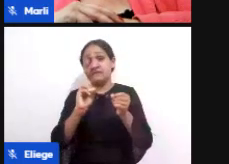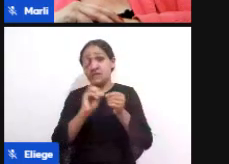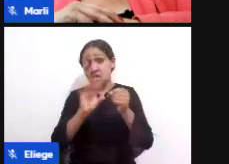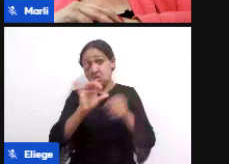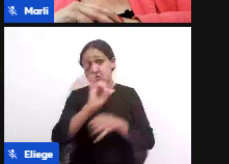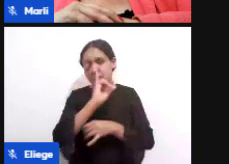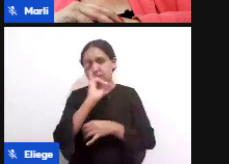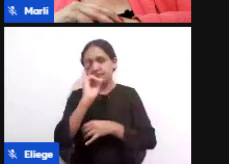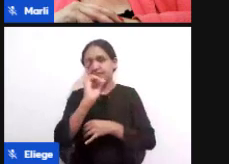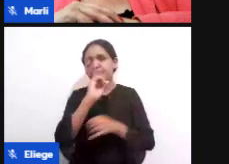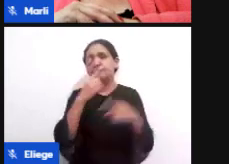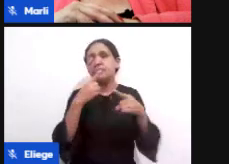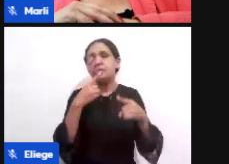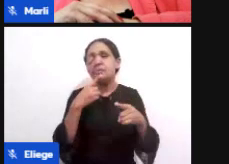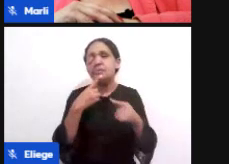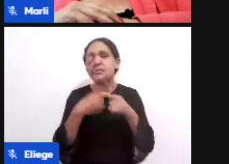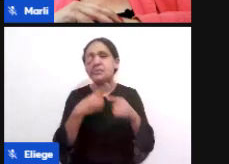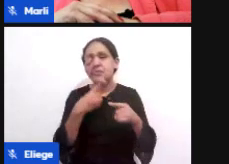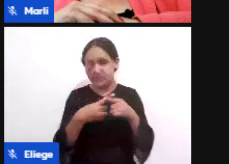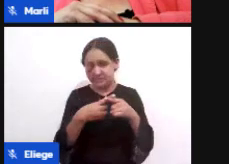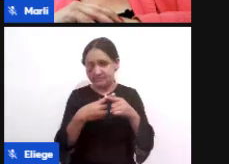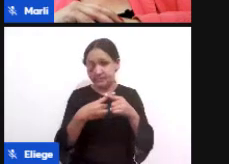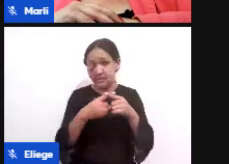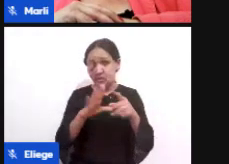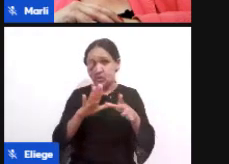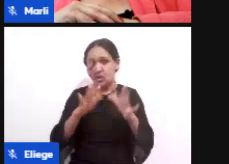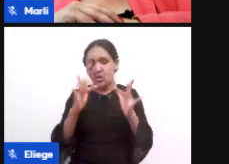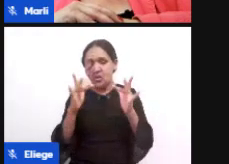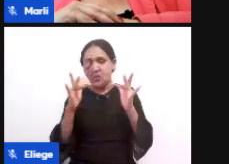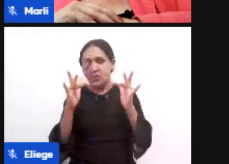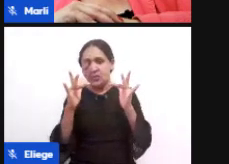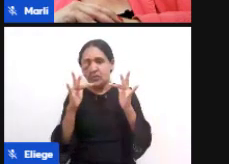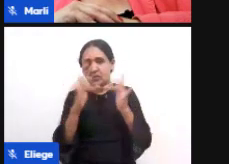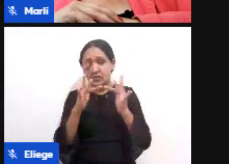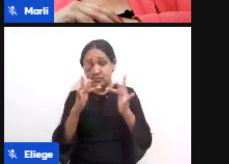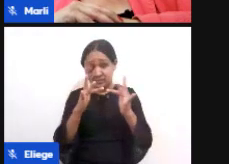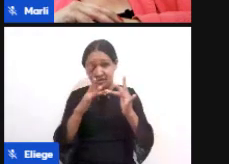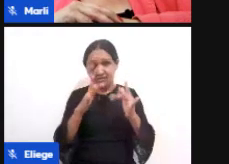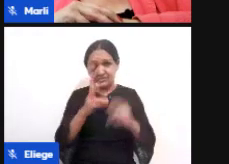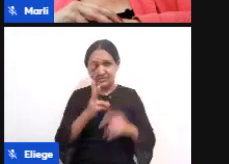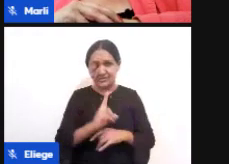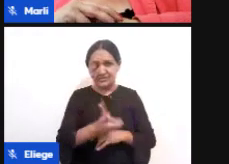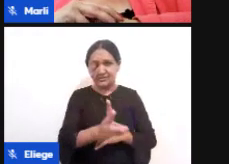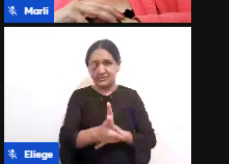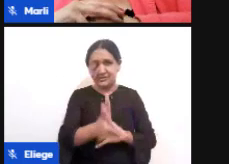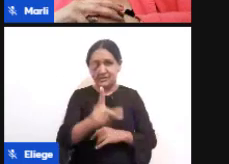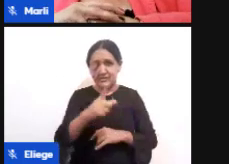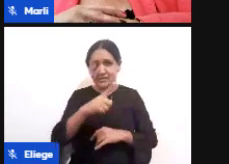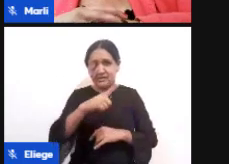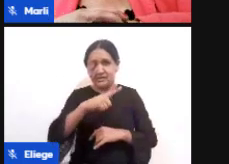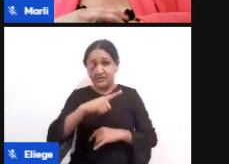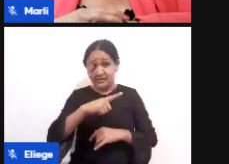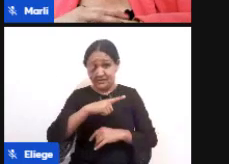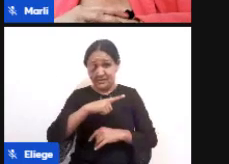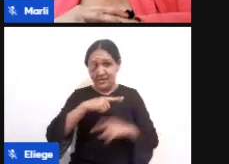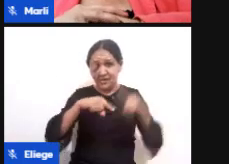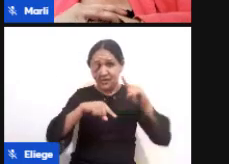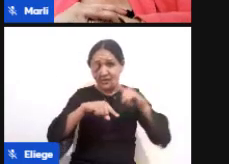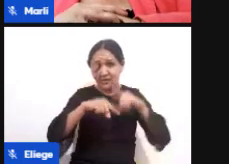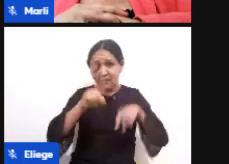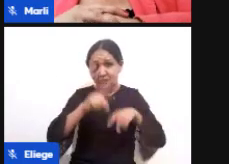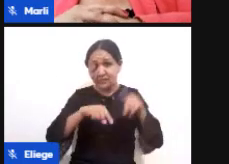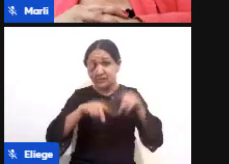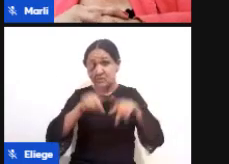por quê? Porque a partir do contato constante que ele terá com esse material, pode